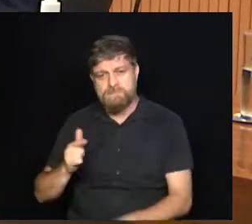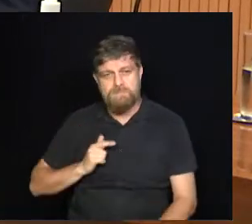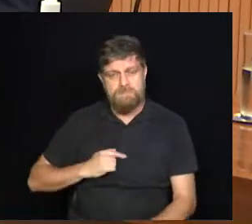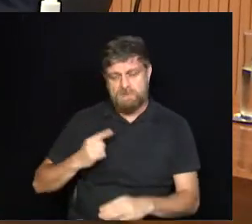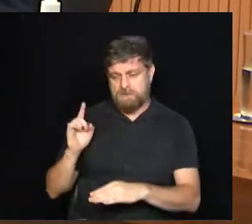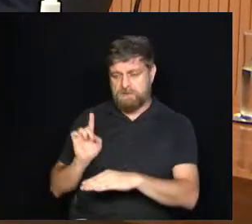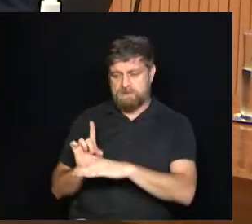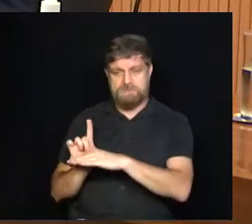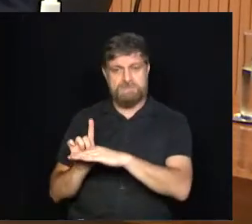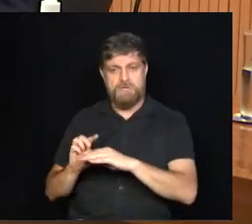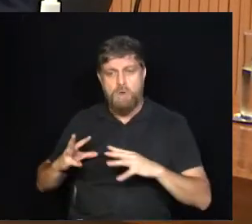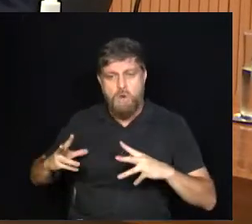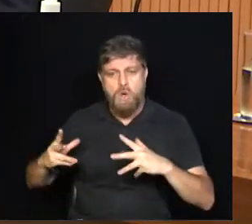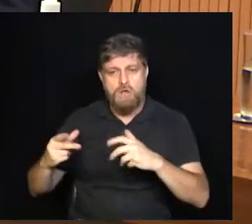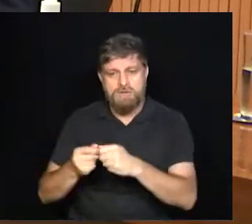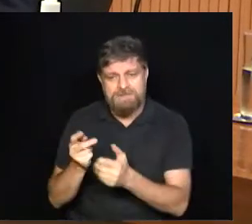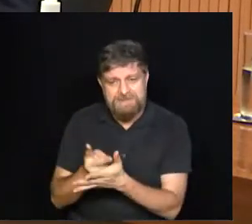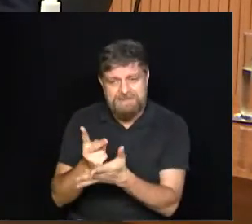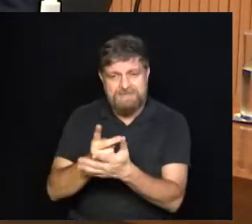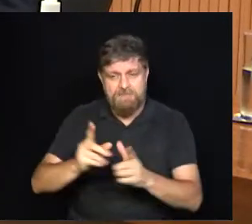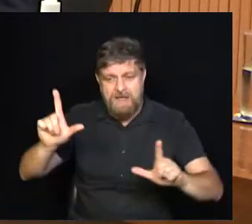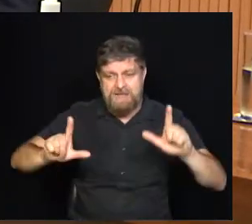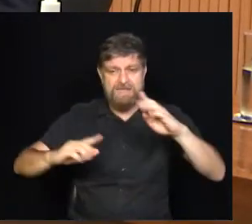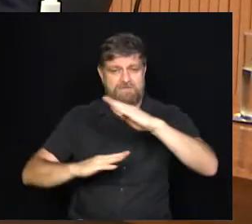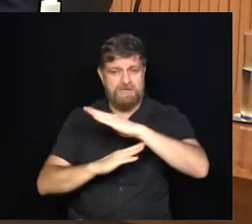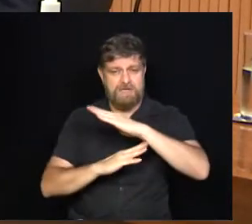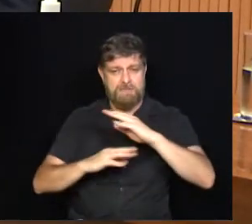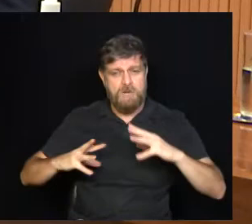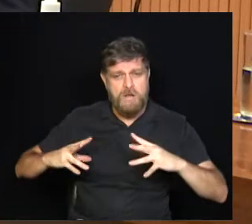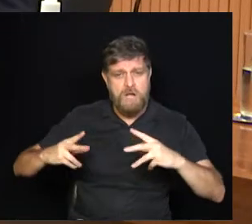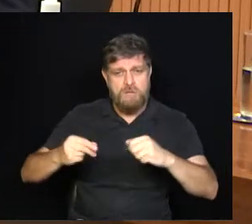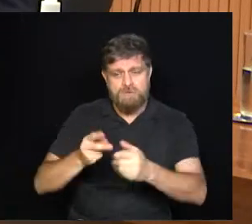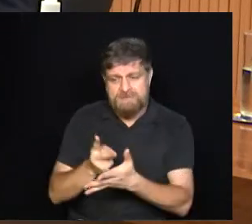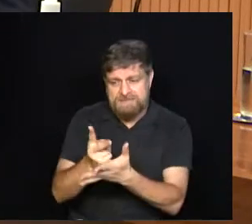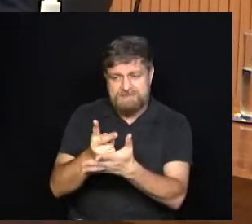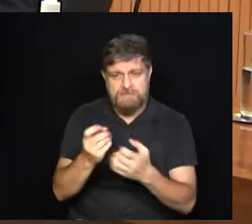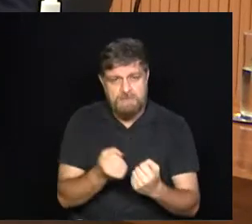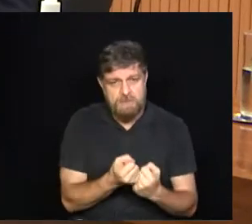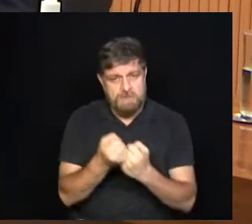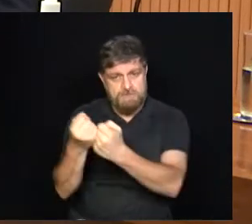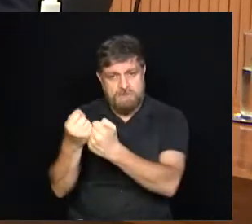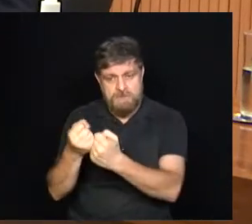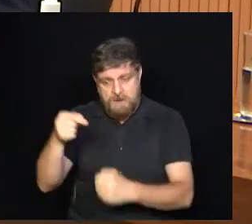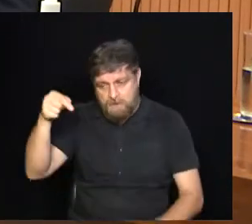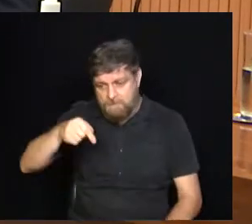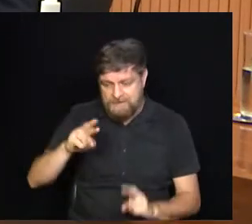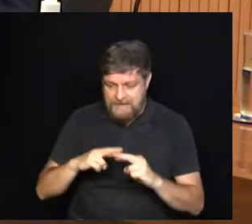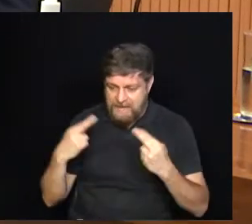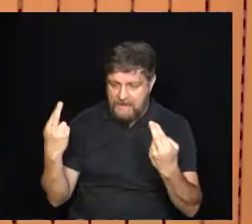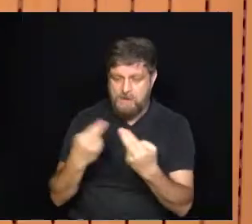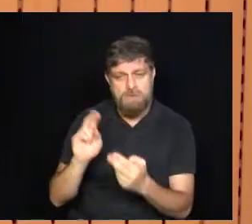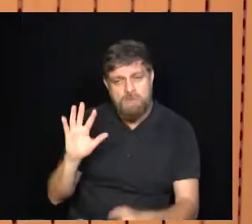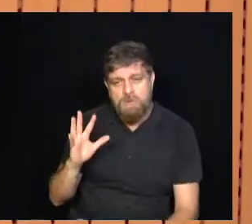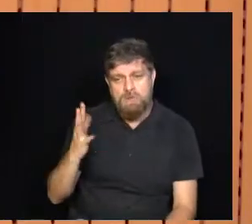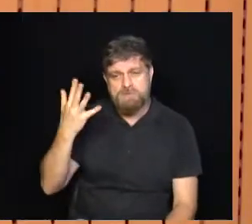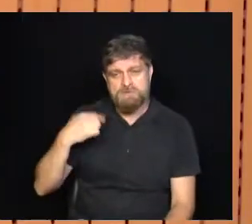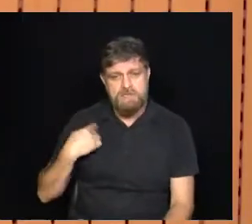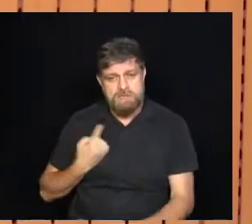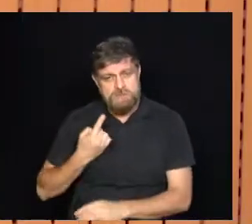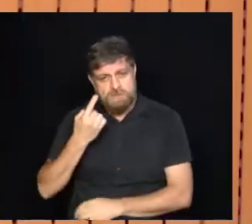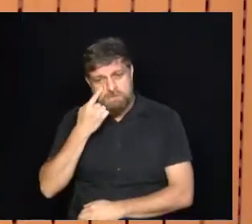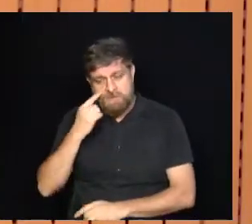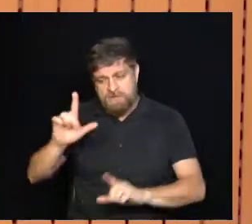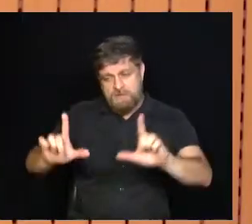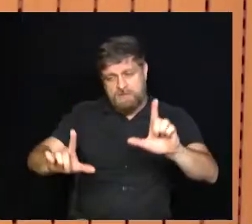recepção, todos que sempre, TV Câmara, todos que estão sempre nos ajudando para que essa sessão acontecesse. A gente vê às vezes pela